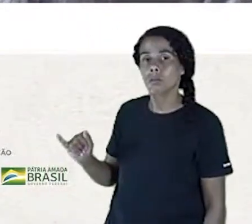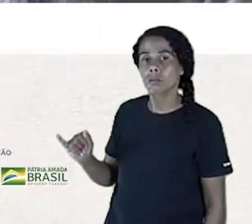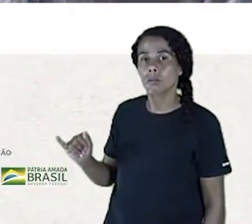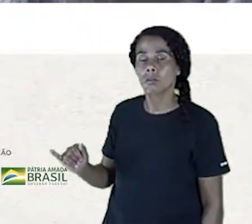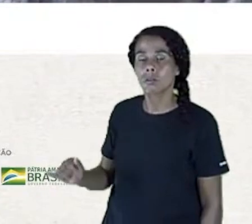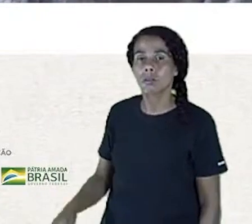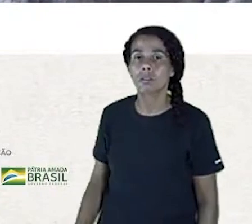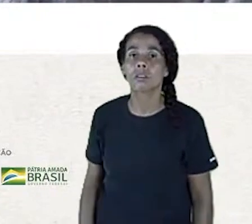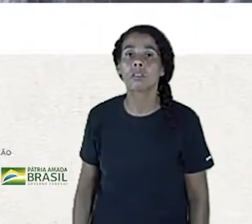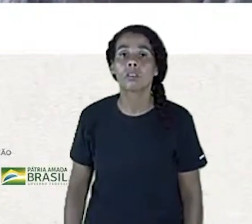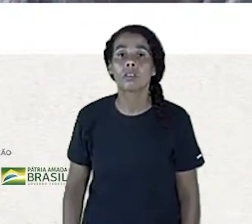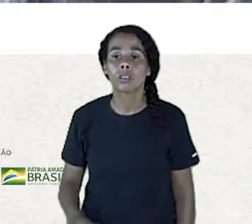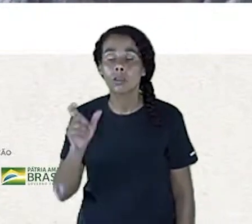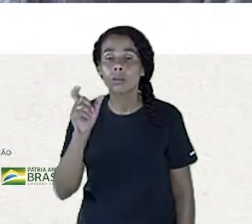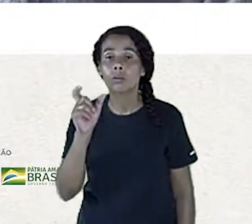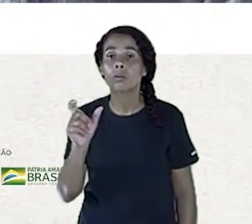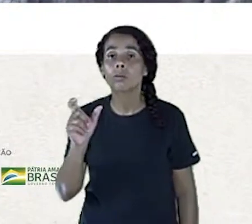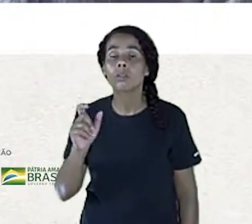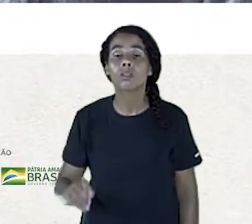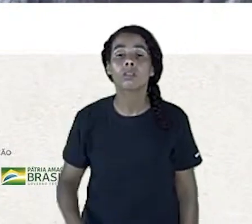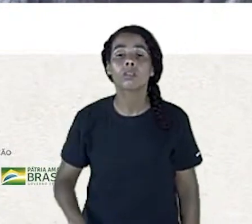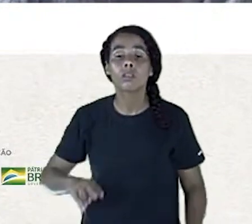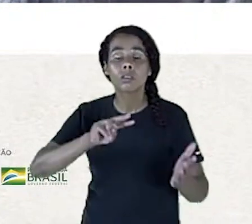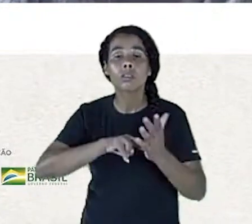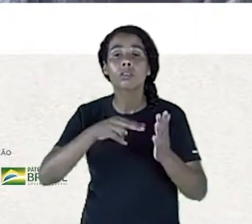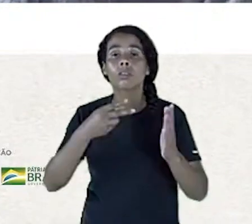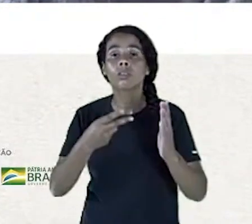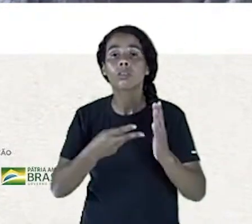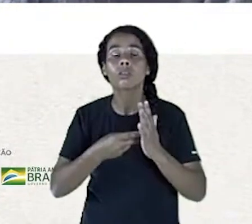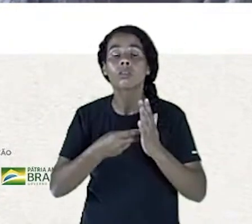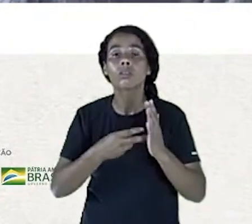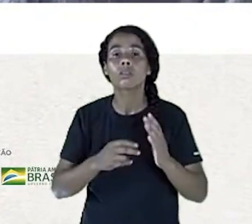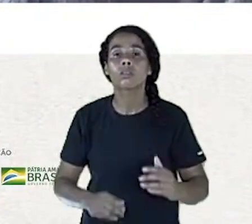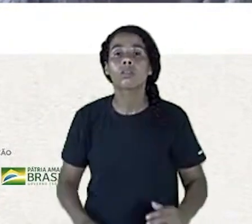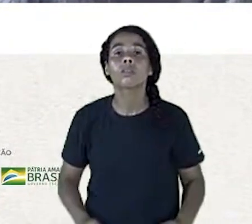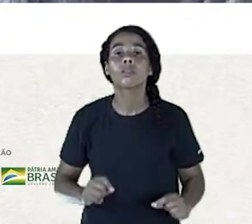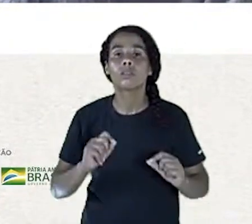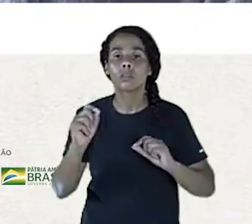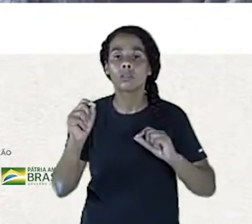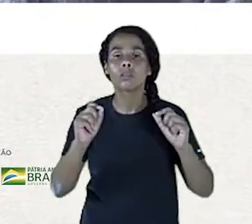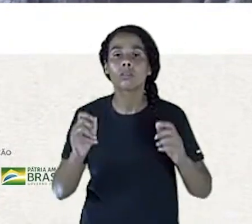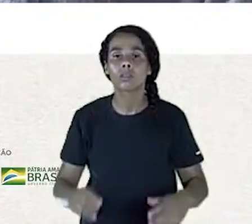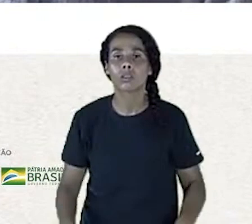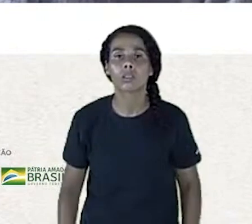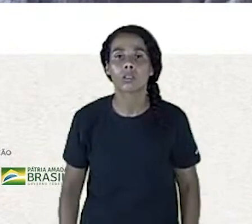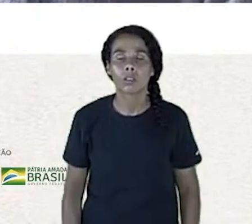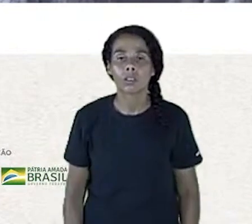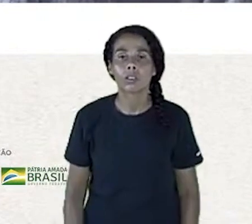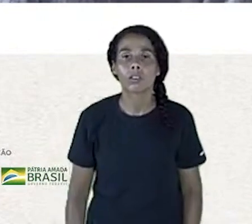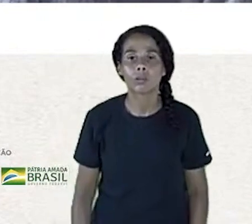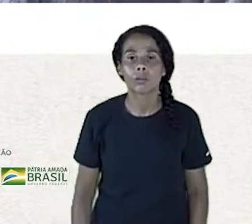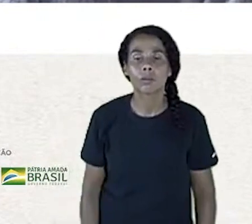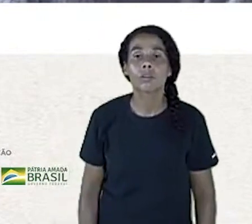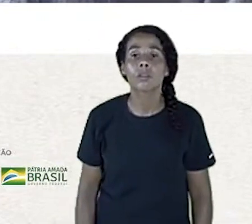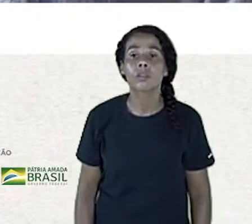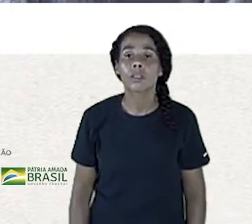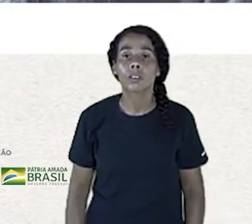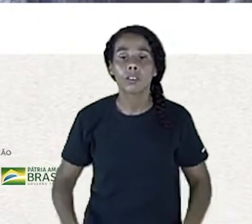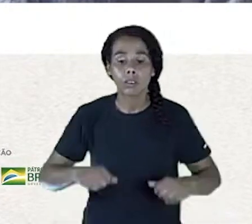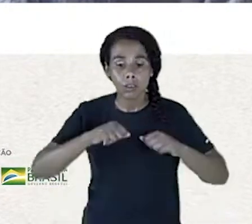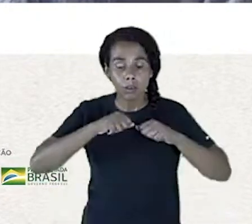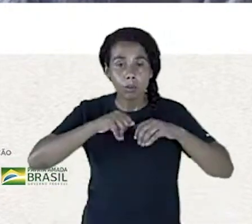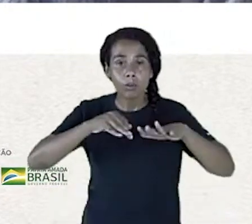iluminar é isso, é vagalumear. Iluminar é a